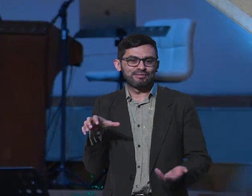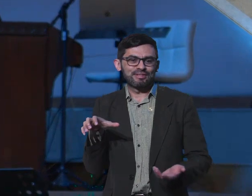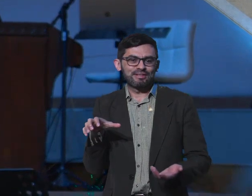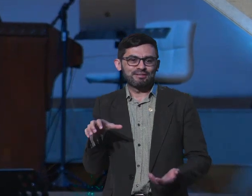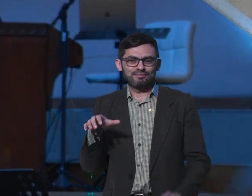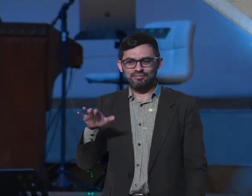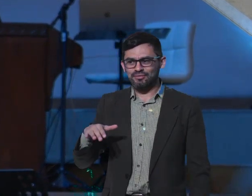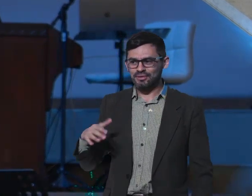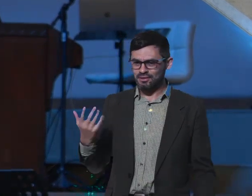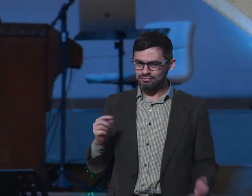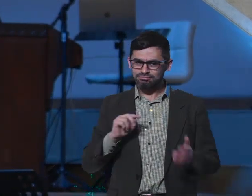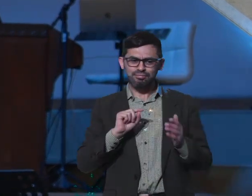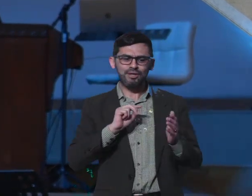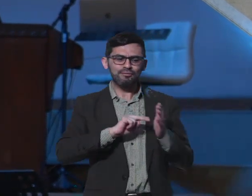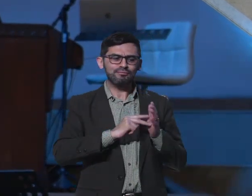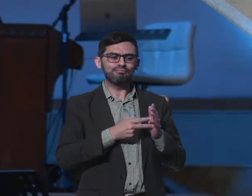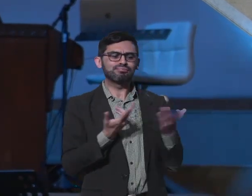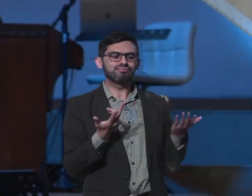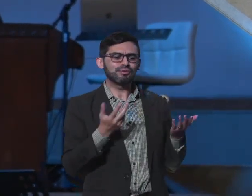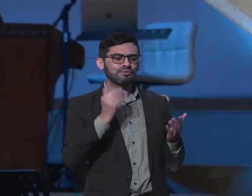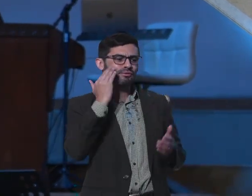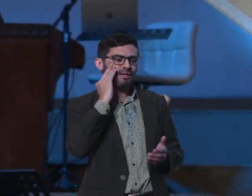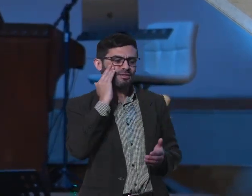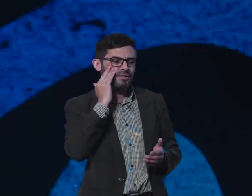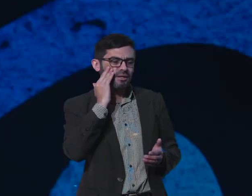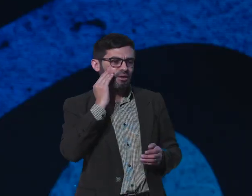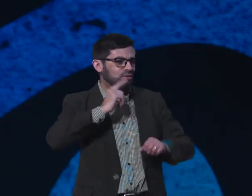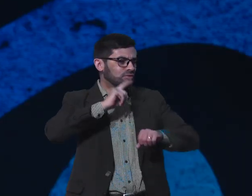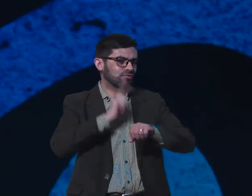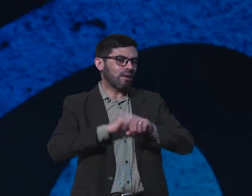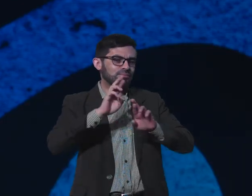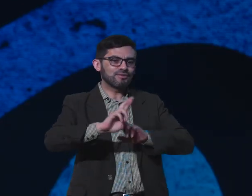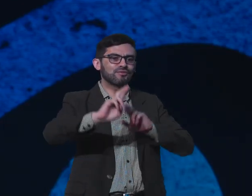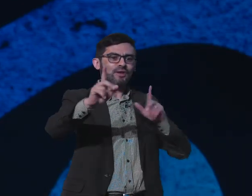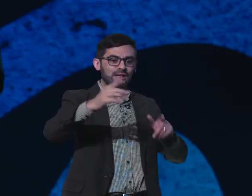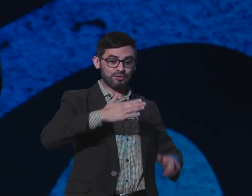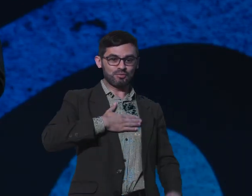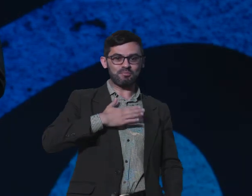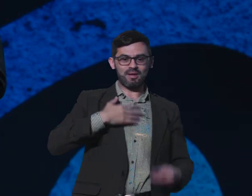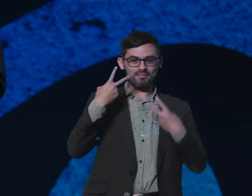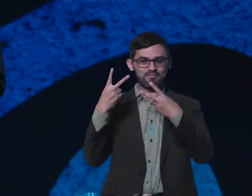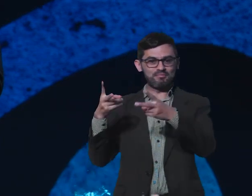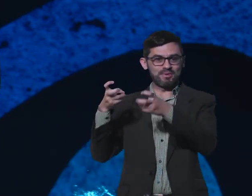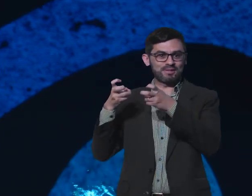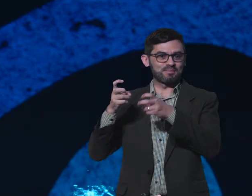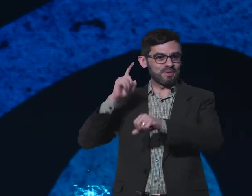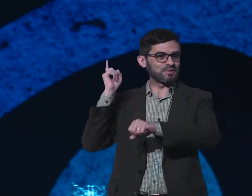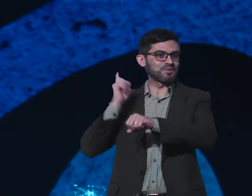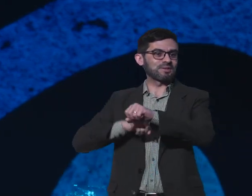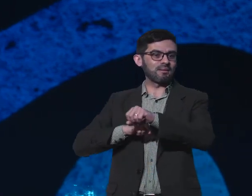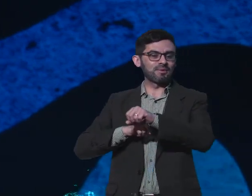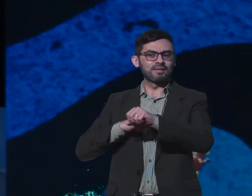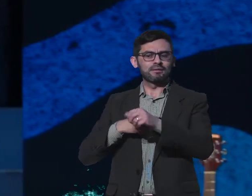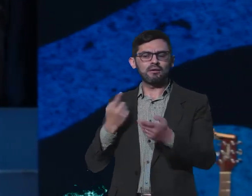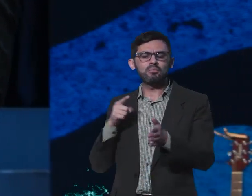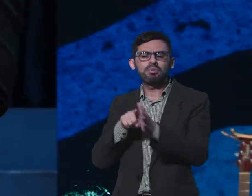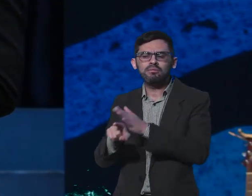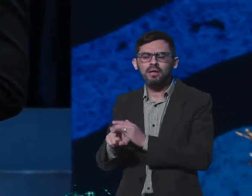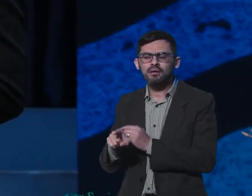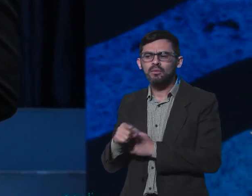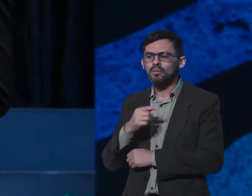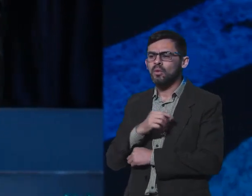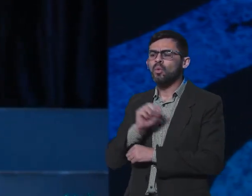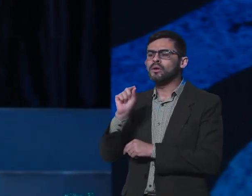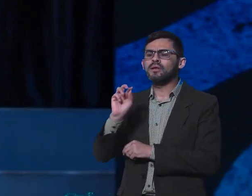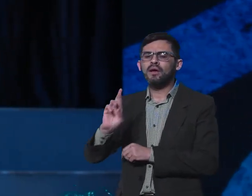o que é isso? Eu não entendi direito. A concepção de tempo dela é diferente. E aí eu cheguei e perguntei: mas qual